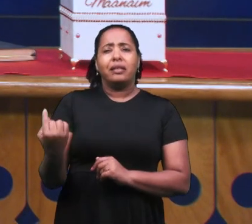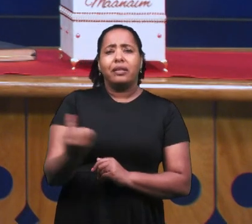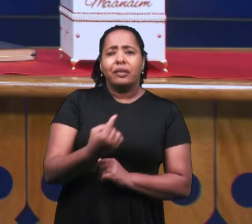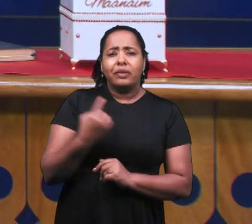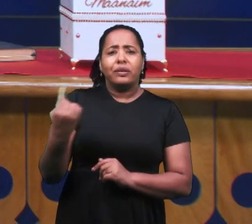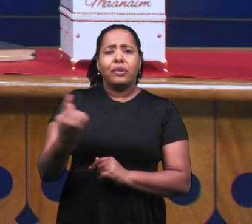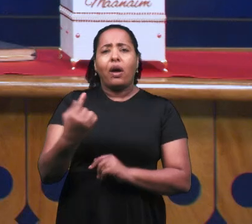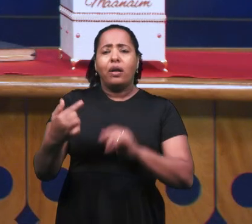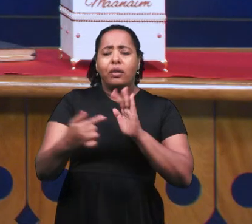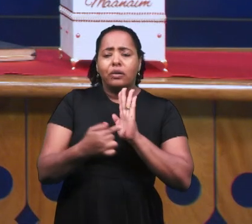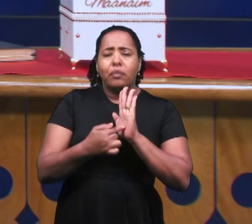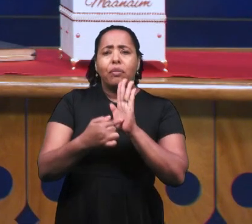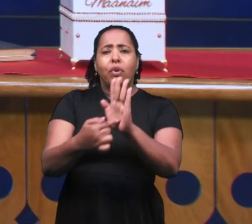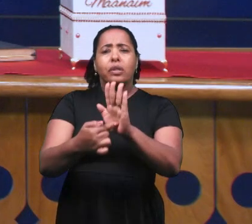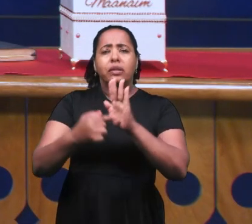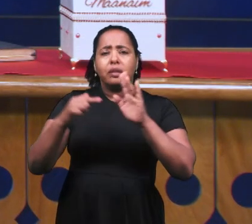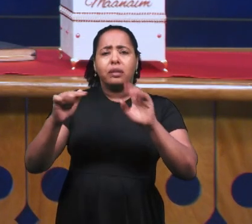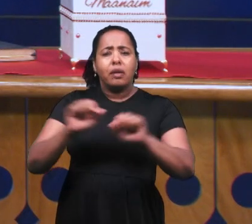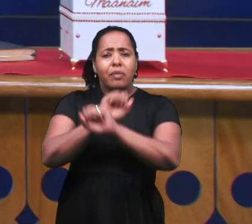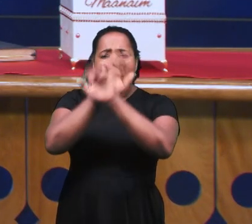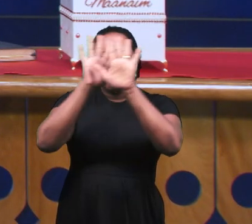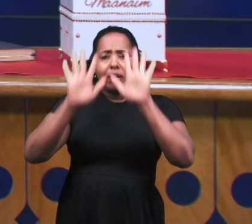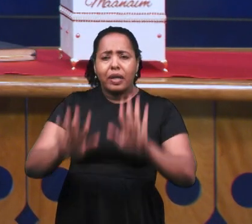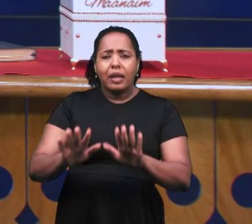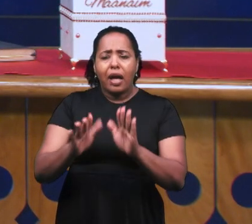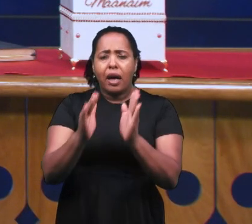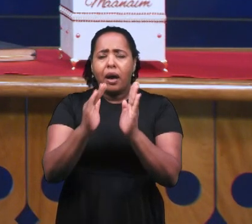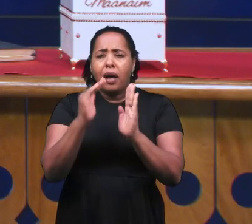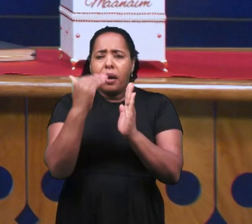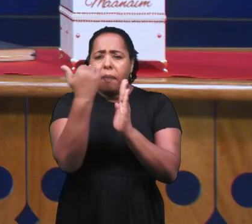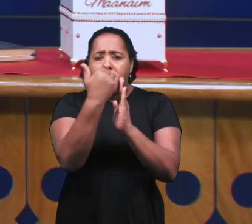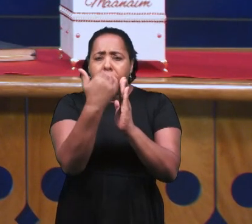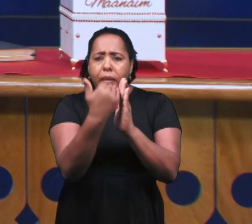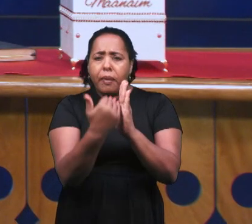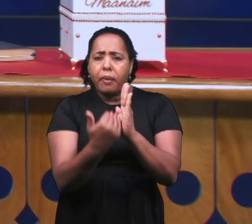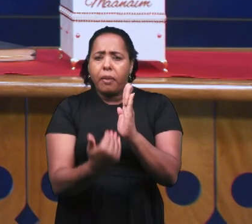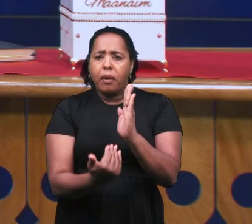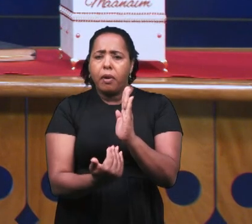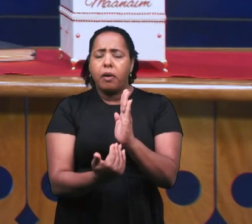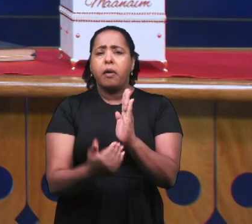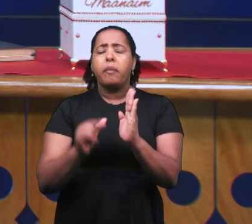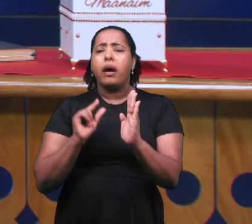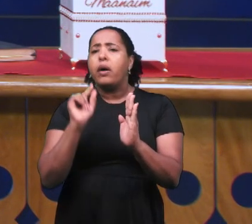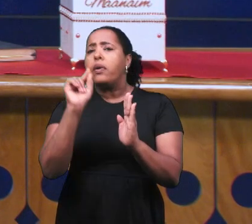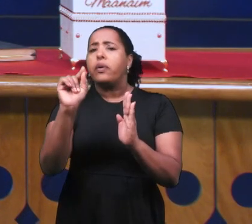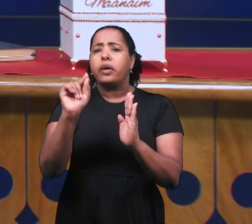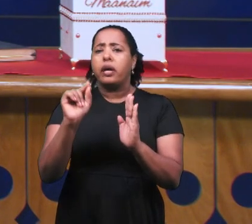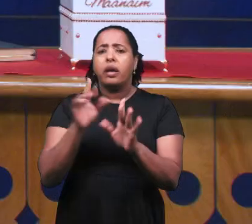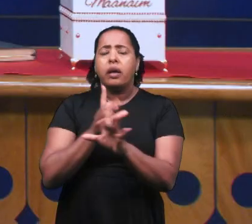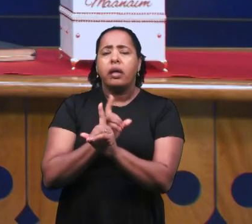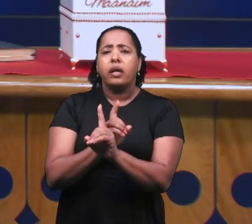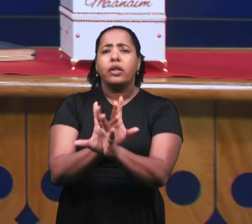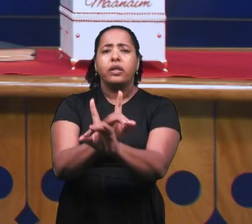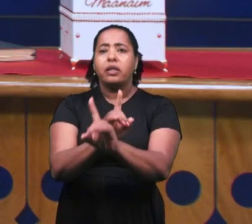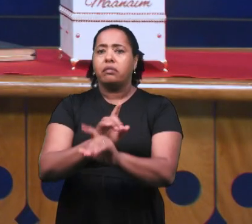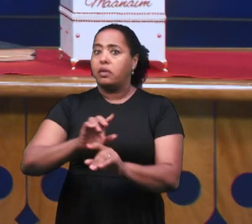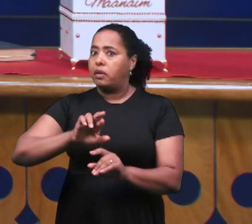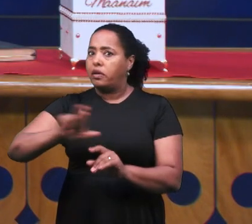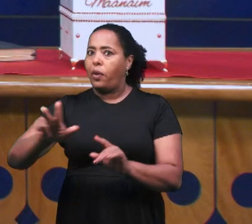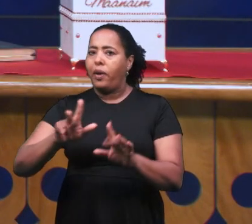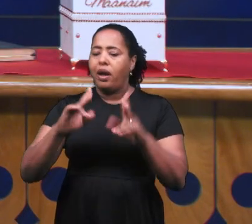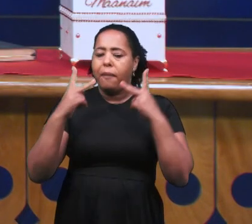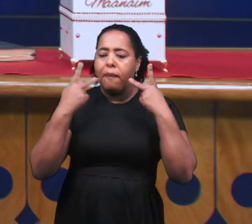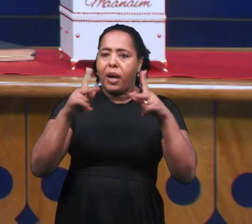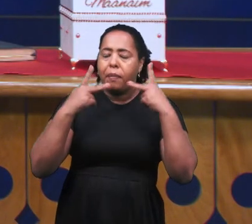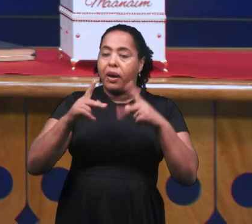clareza, mostrar com clareza, passo a passo, e é a doutrina, não é pregação. A pregação